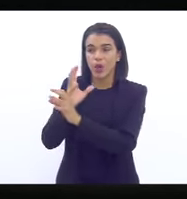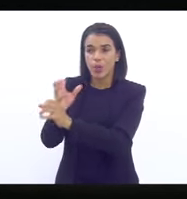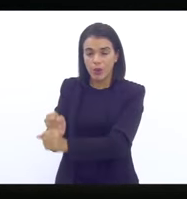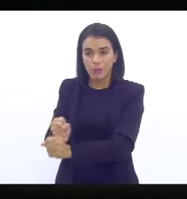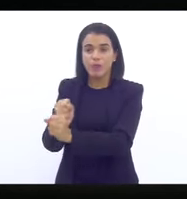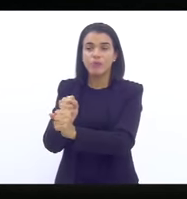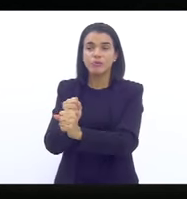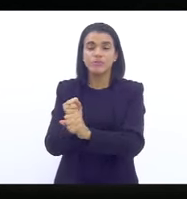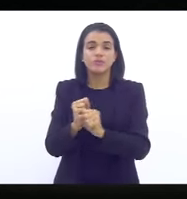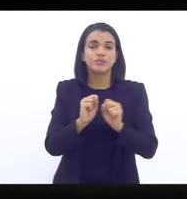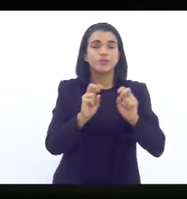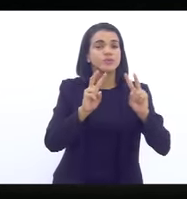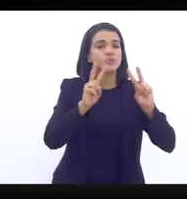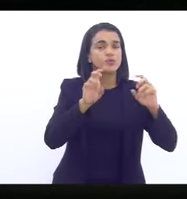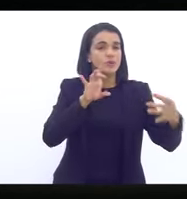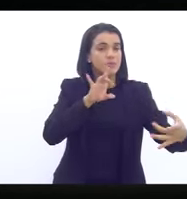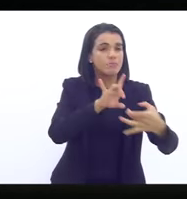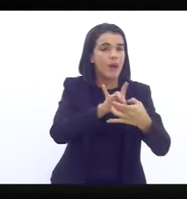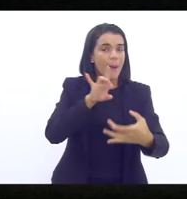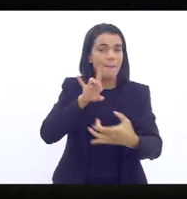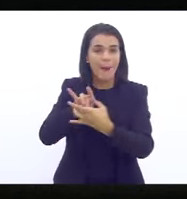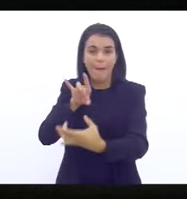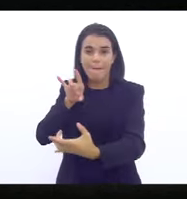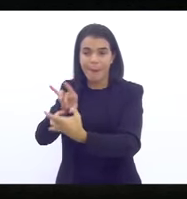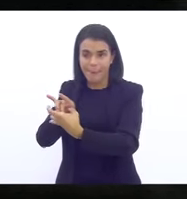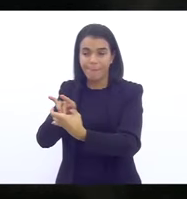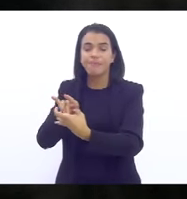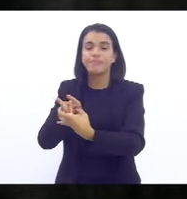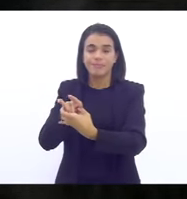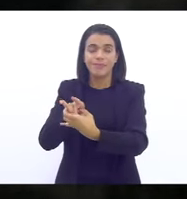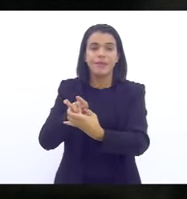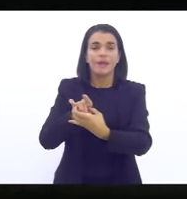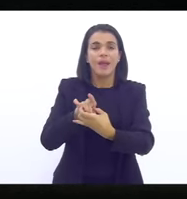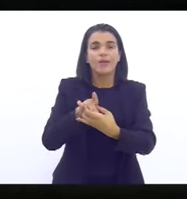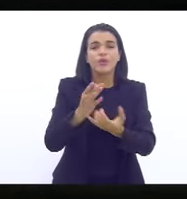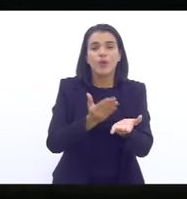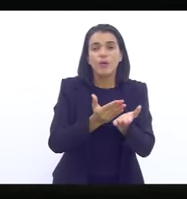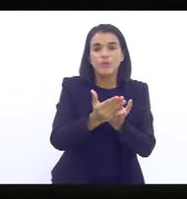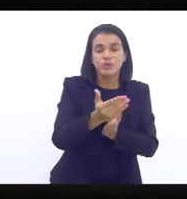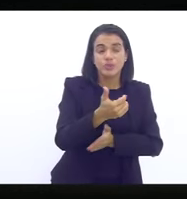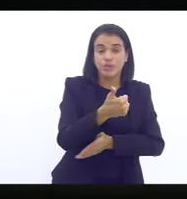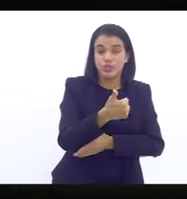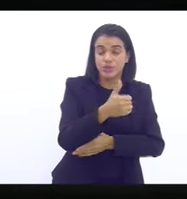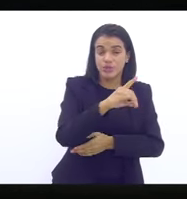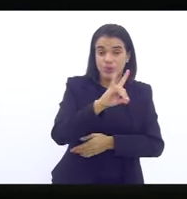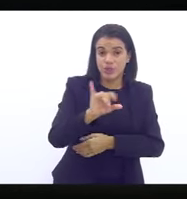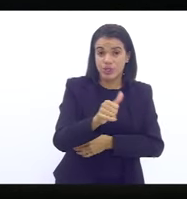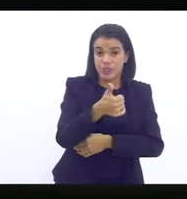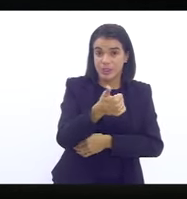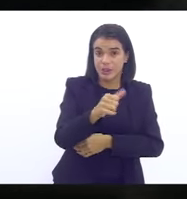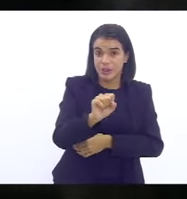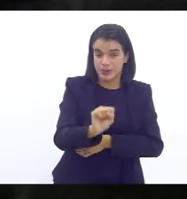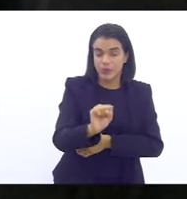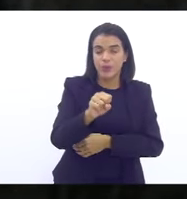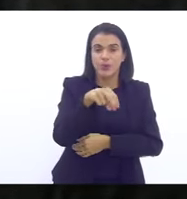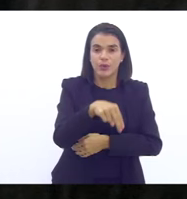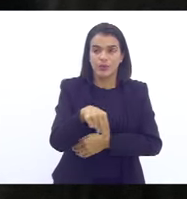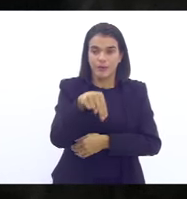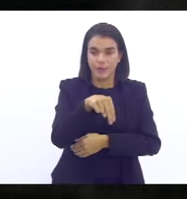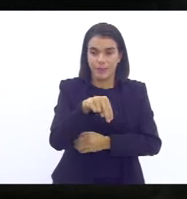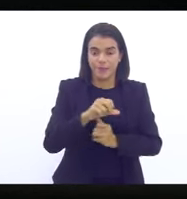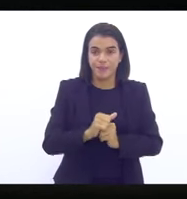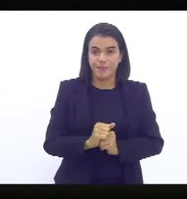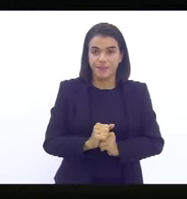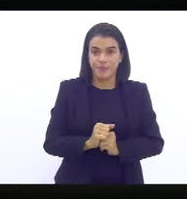a respeito desse evento que vivenciamos aí a partir do dia 18 no dia 18/11. Foram